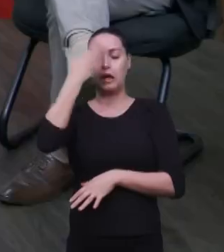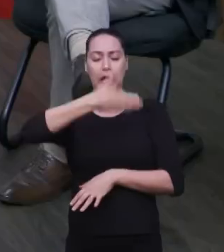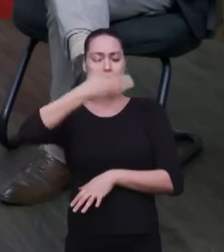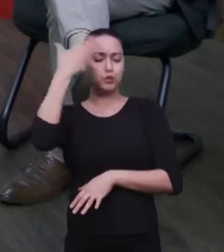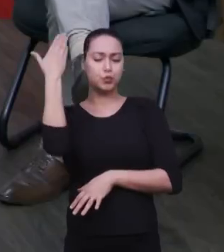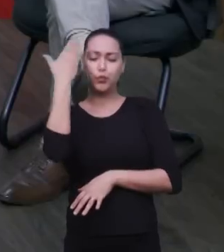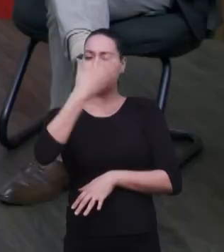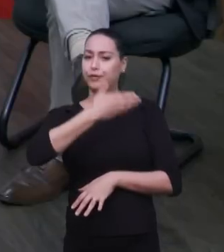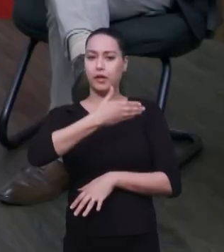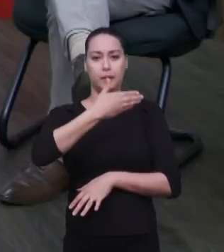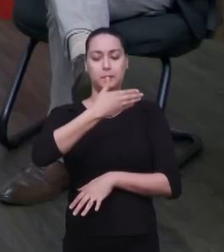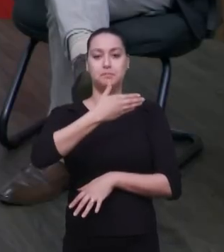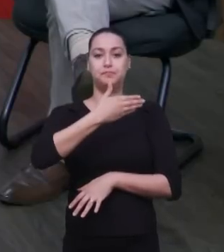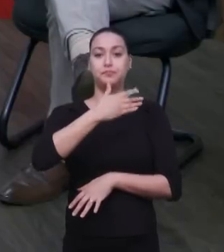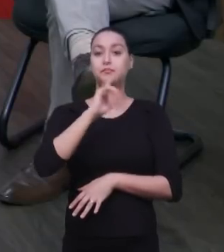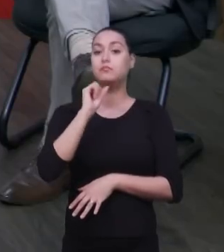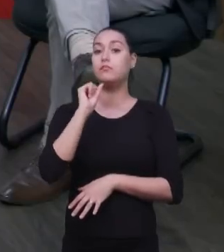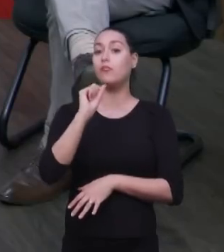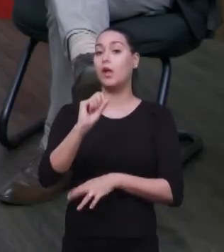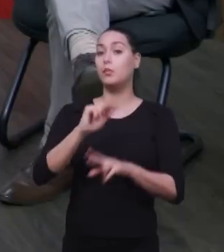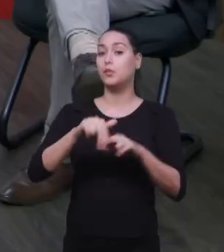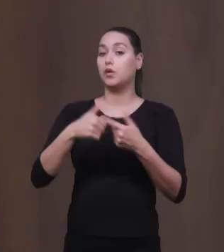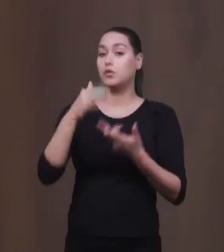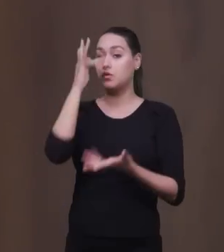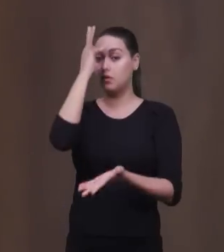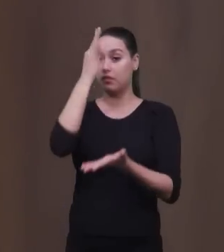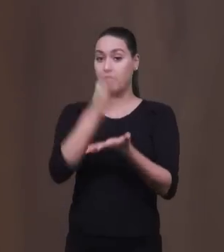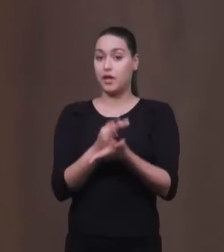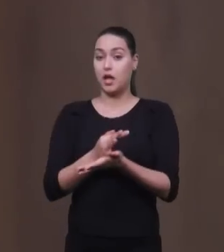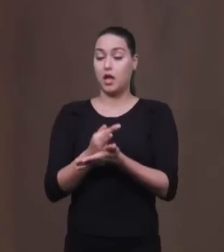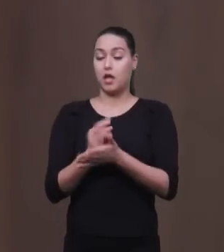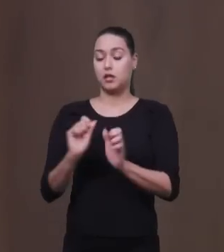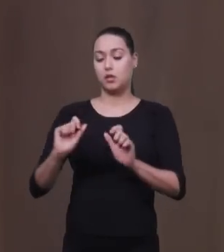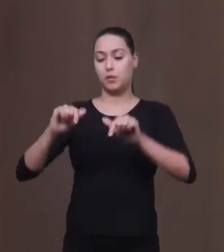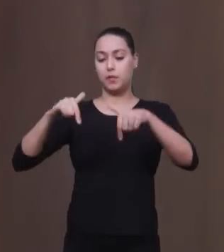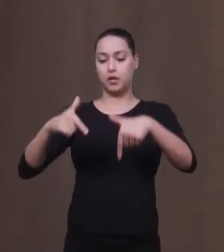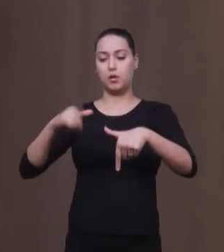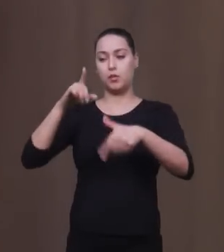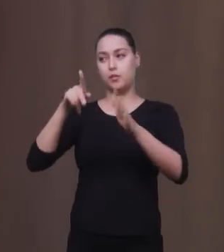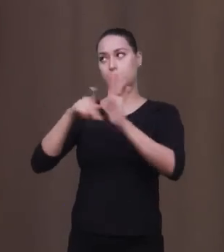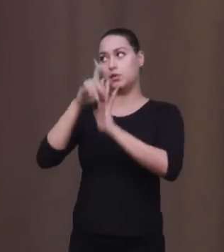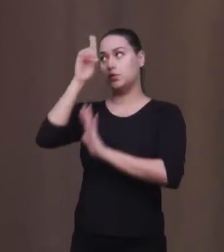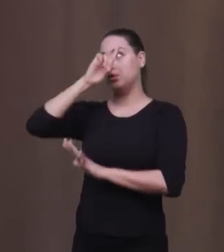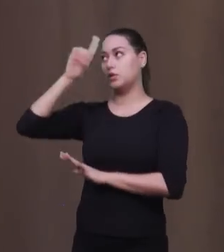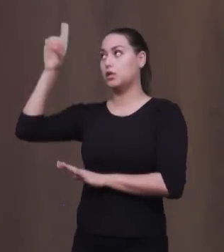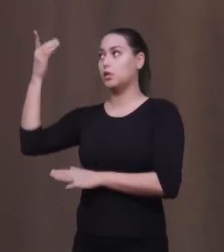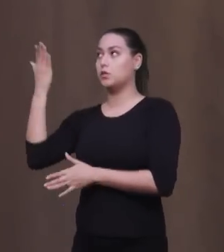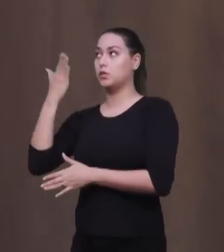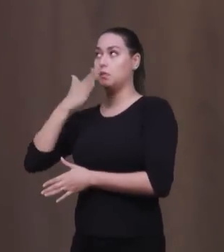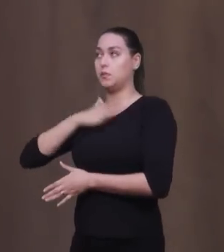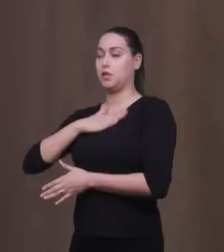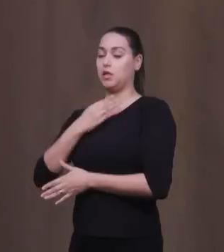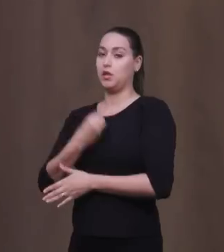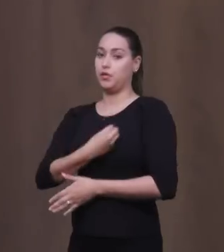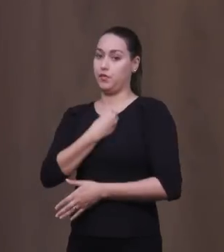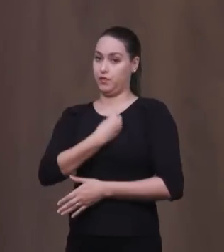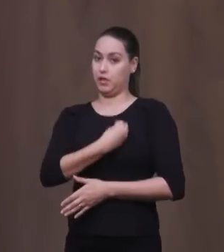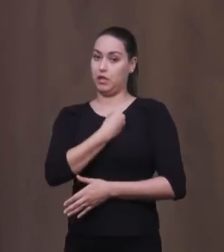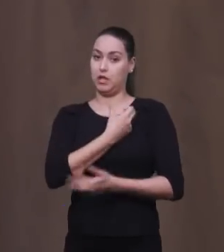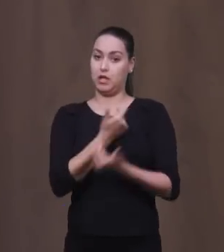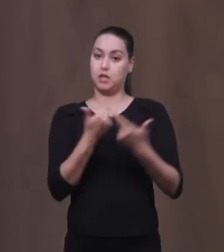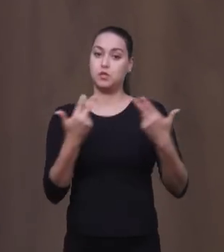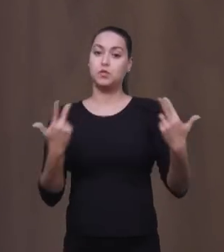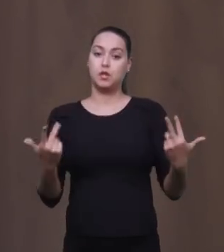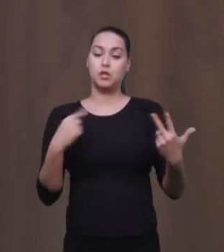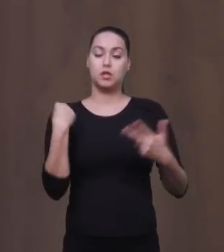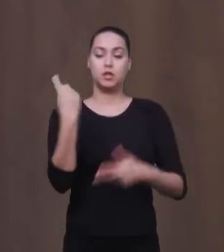uma coisa que eu não vejo ainda a resposta, então agora pela fé operada por Deus na minha vida, eu então vou passar a ver aquilo. Então é nesse